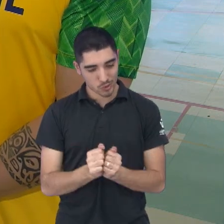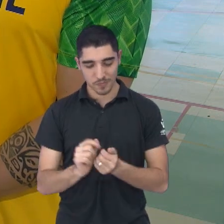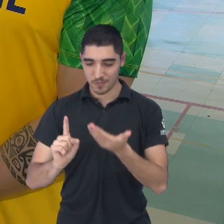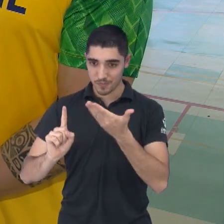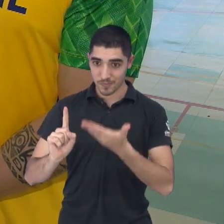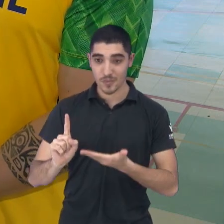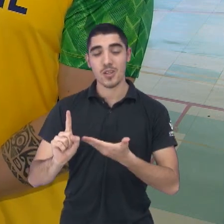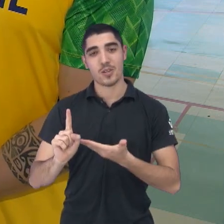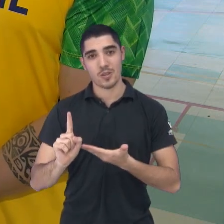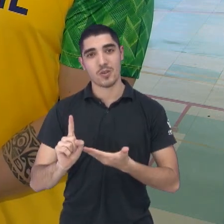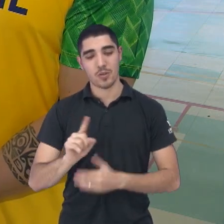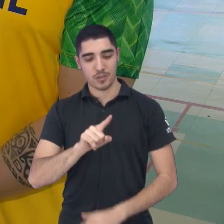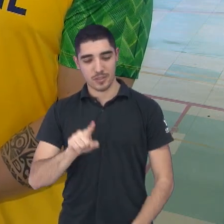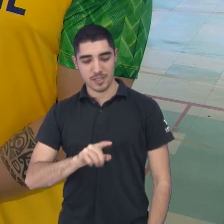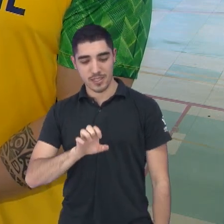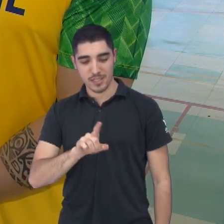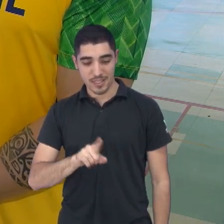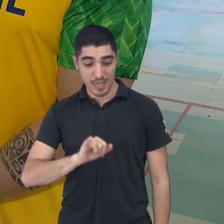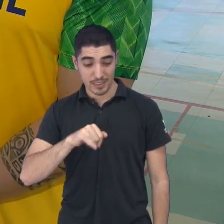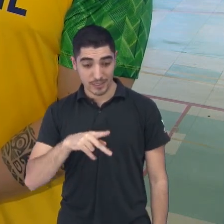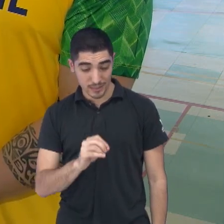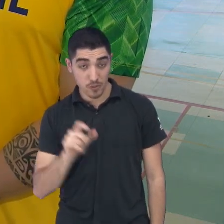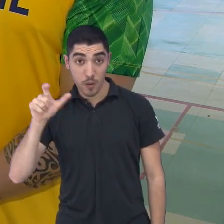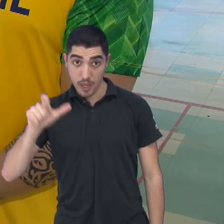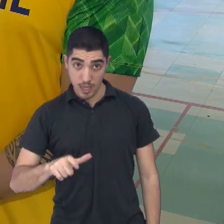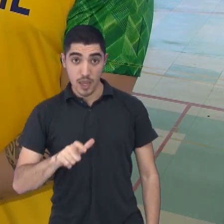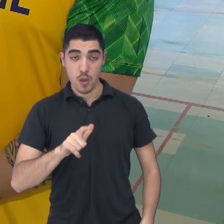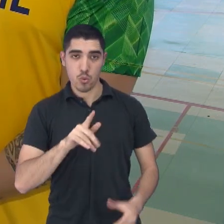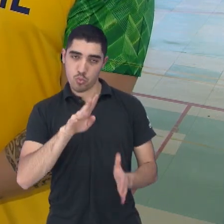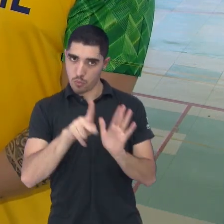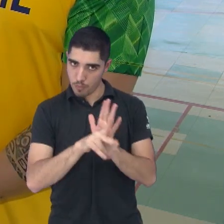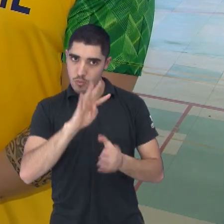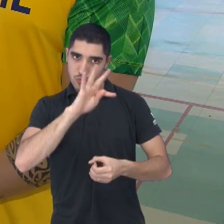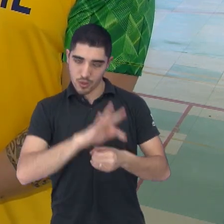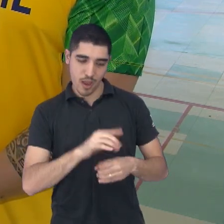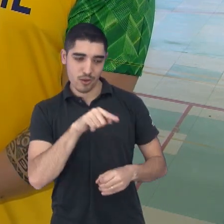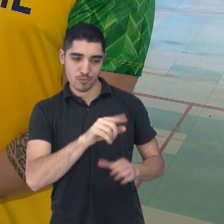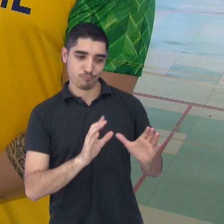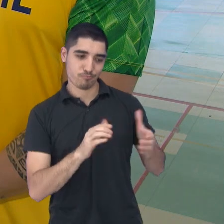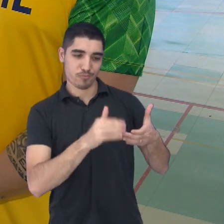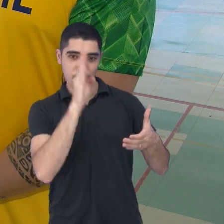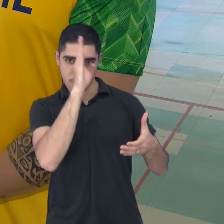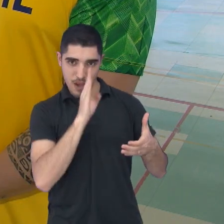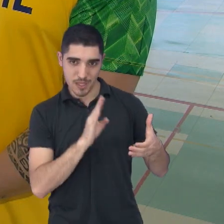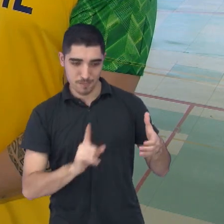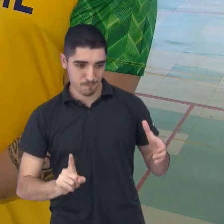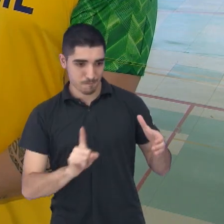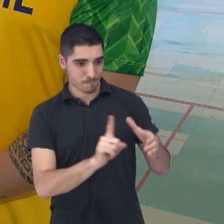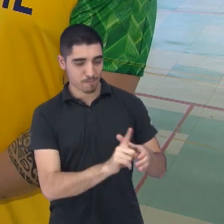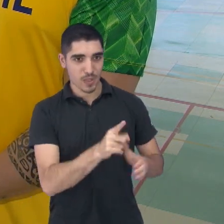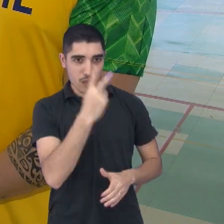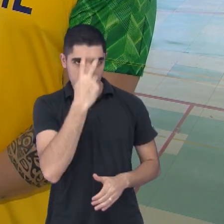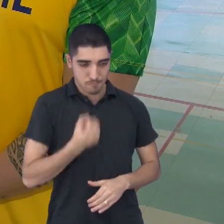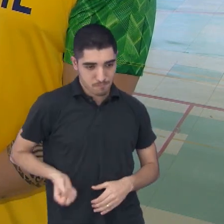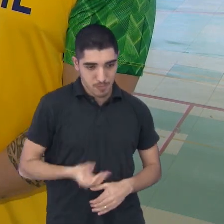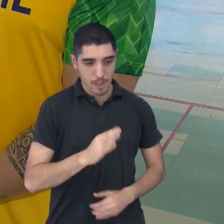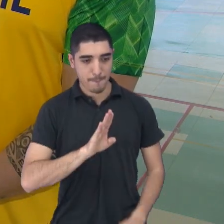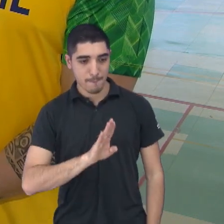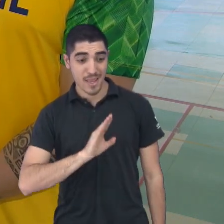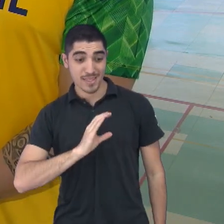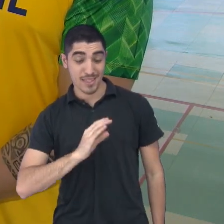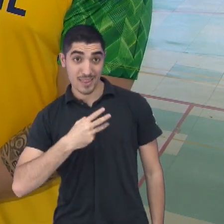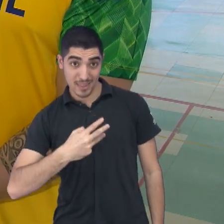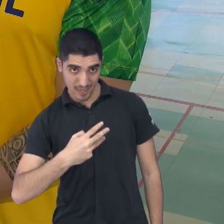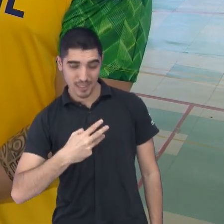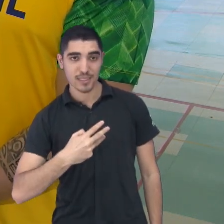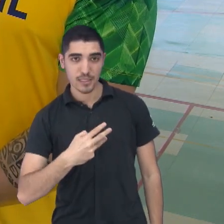Zezinho Guardia, que vai ser o técnico da seleção brasileira de bocha paralímpica, categoria da classe BC3, nas